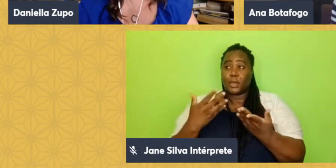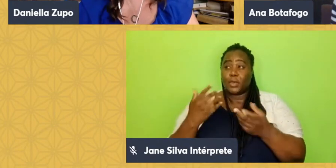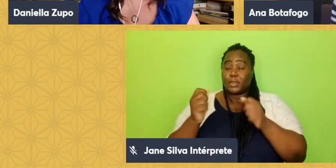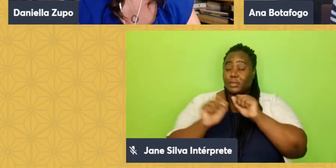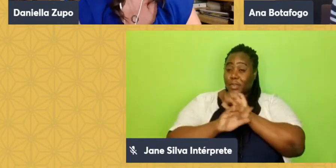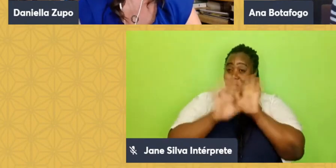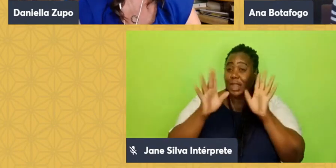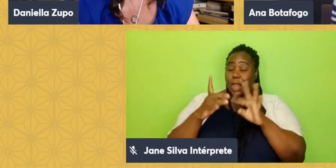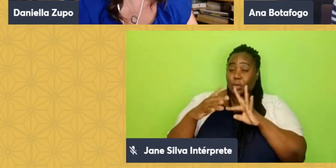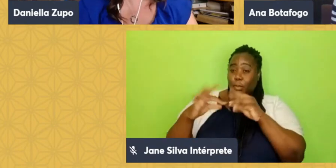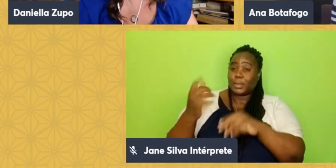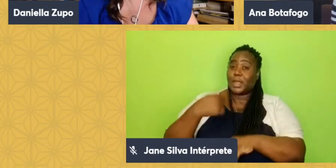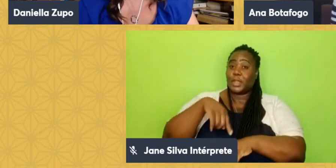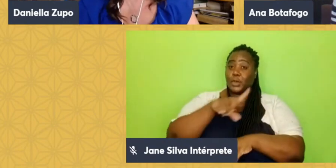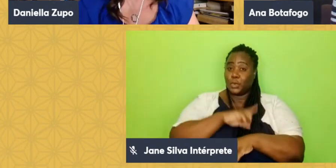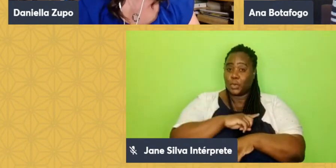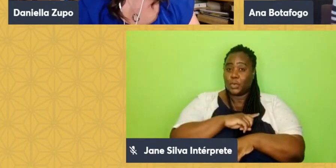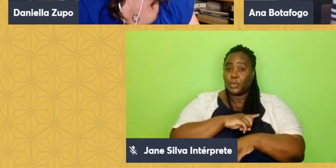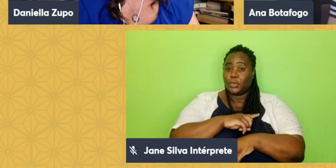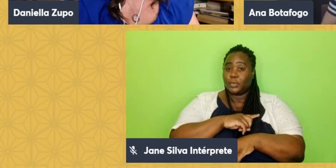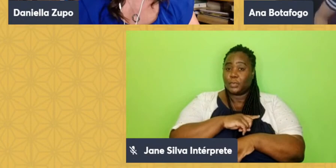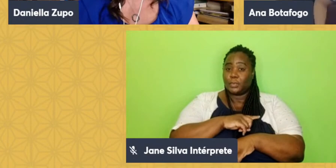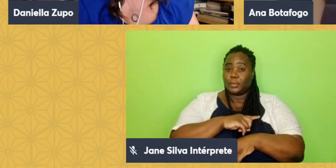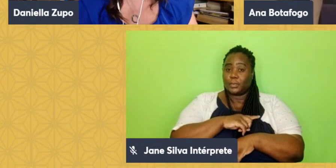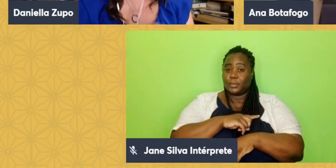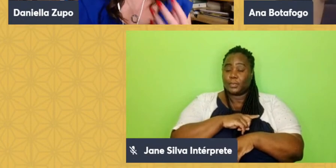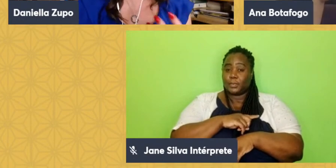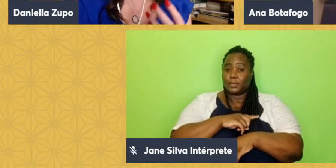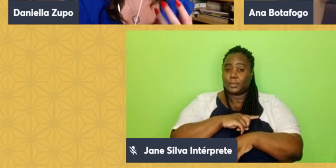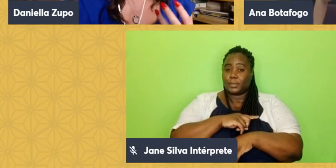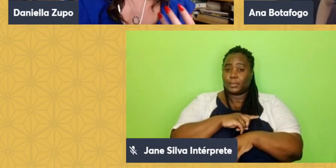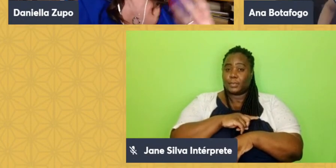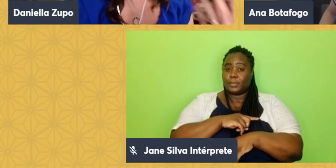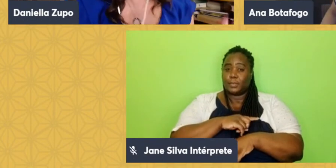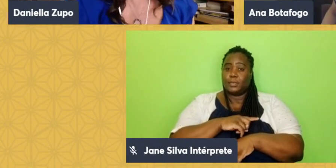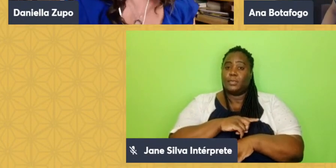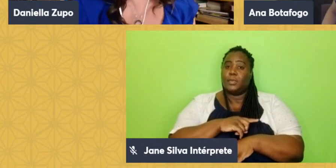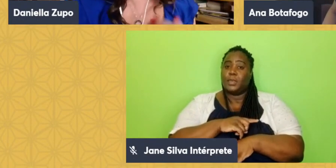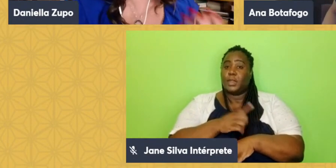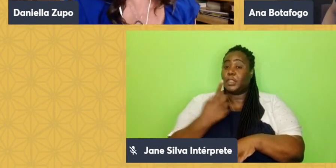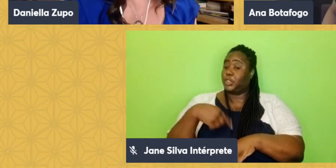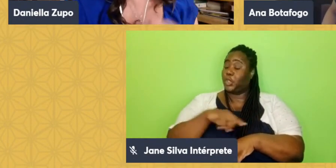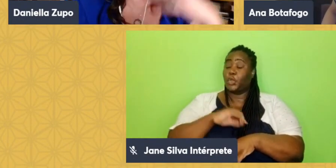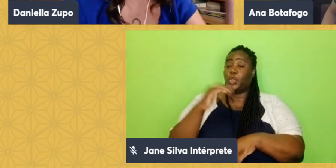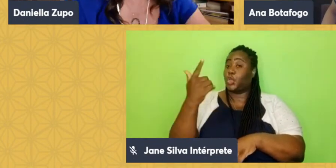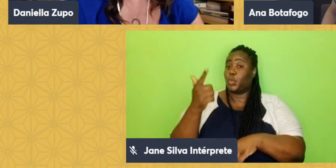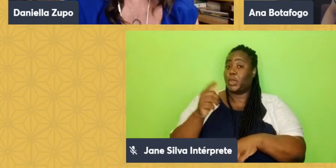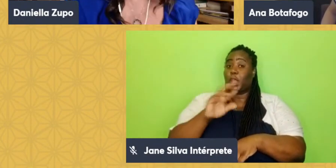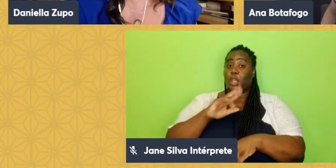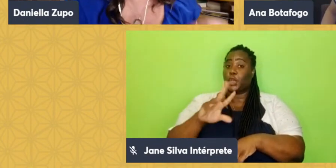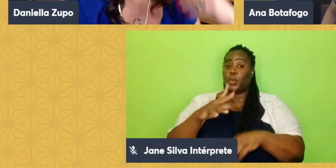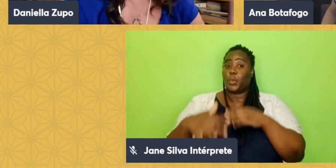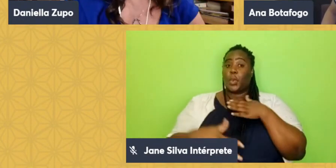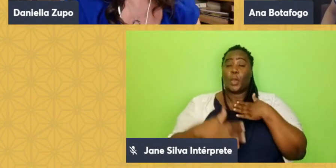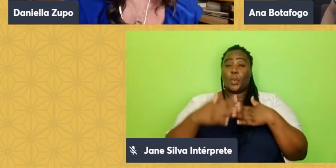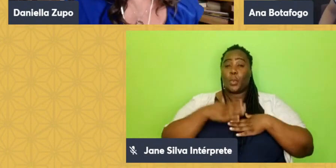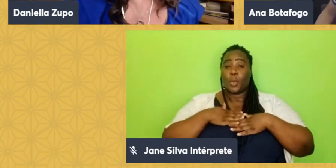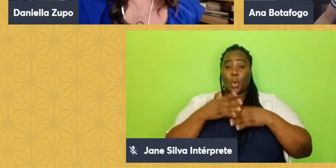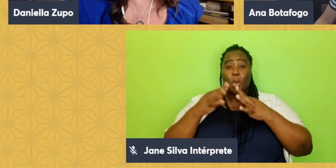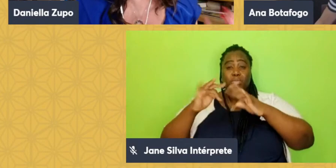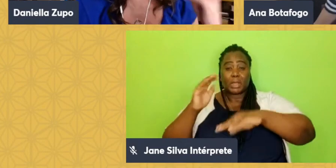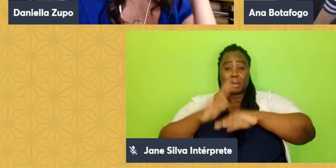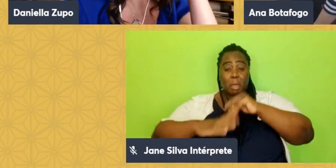Claro para todos nós hein eu acho que não somos é aqui não não não não temos ou não somos esses corpos técnicos